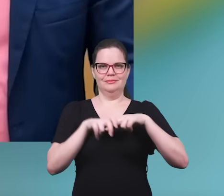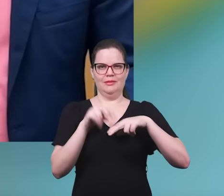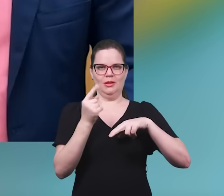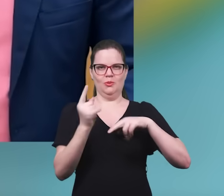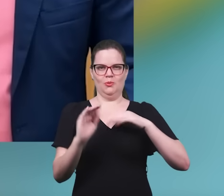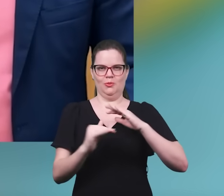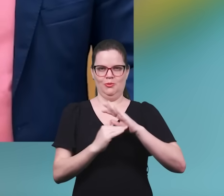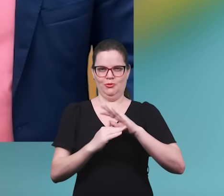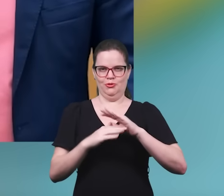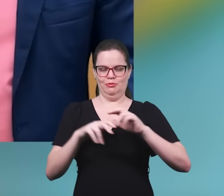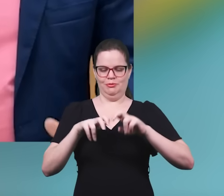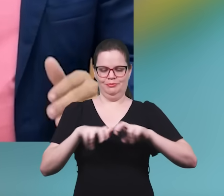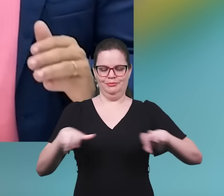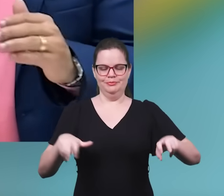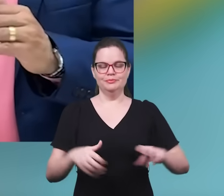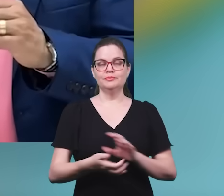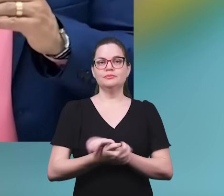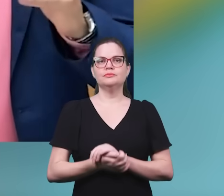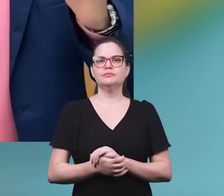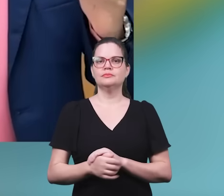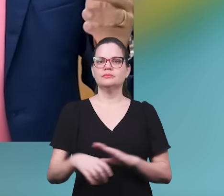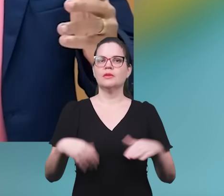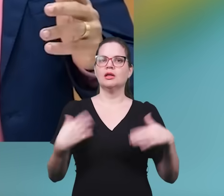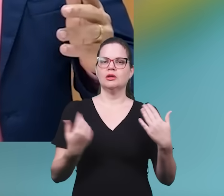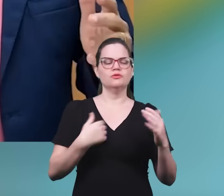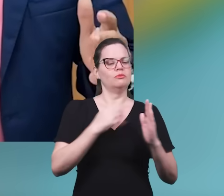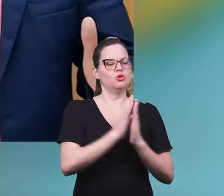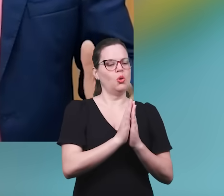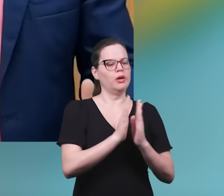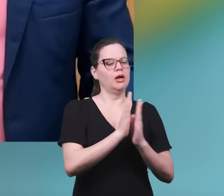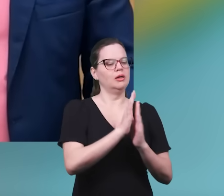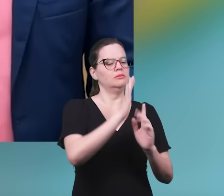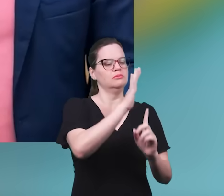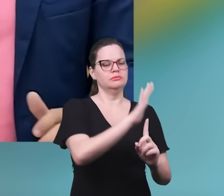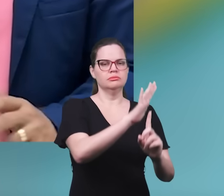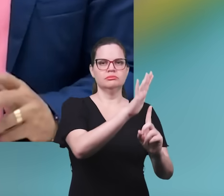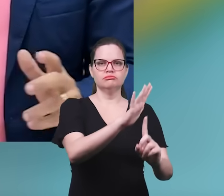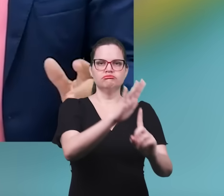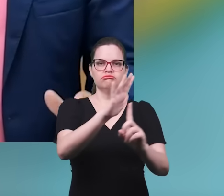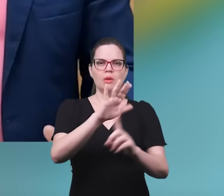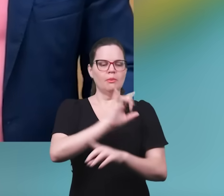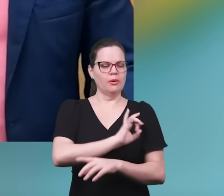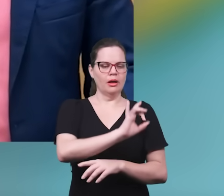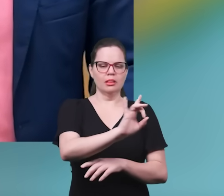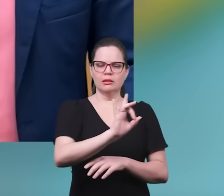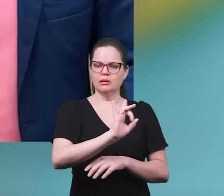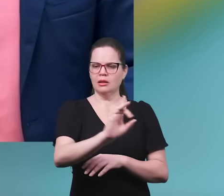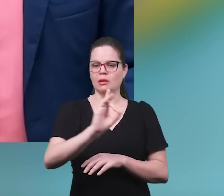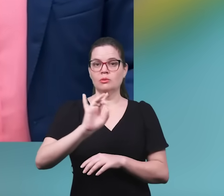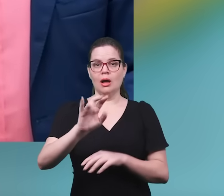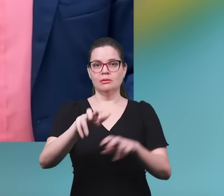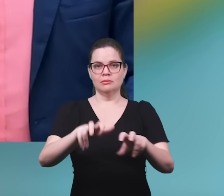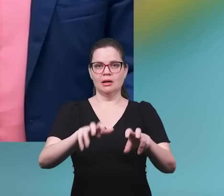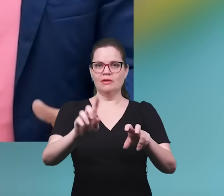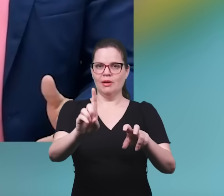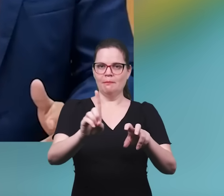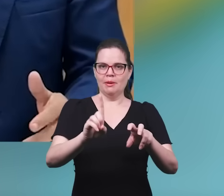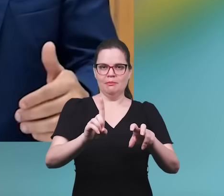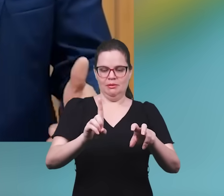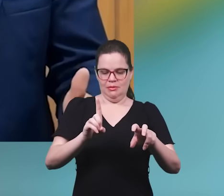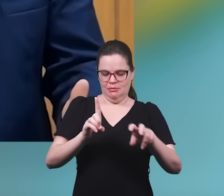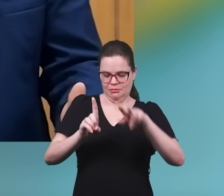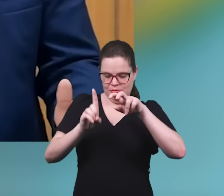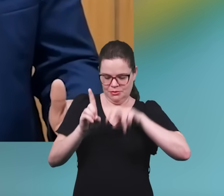bancos. E fomos assistindo a igreja, orando, fazendo aquele trabalho de oração. E quando nós